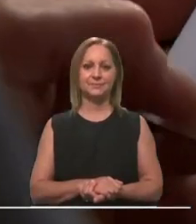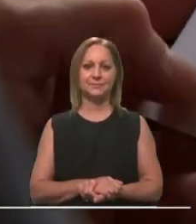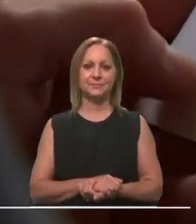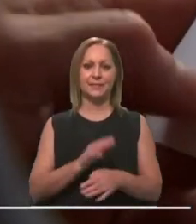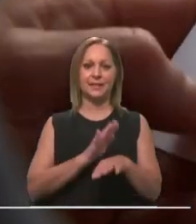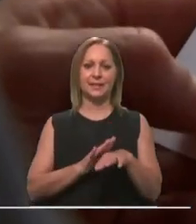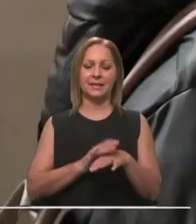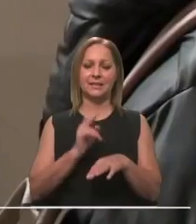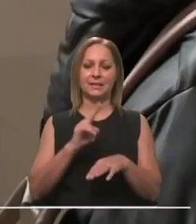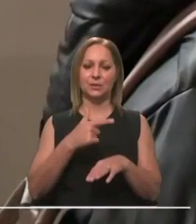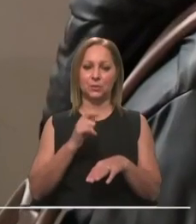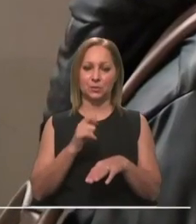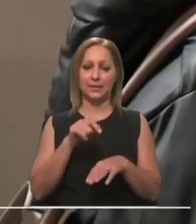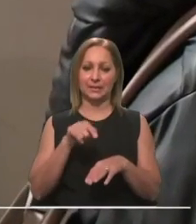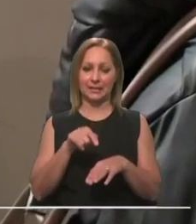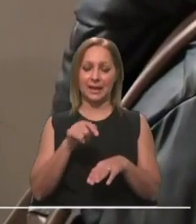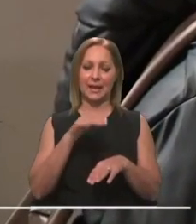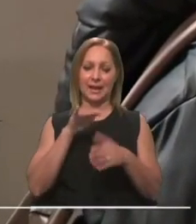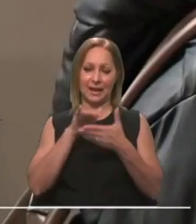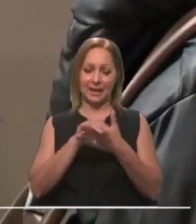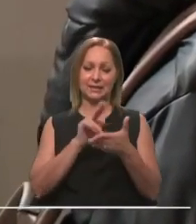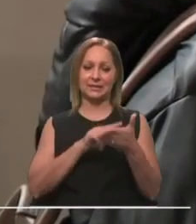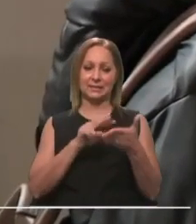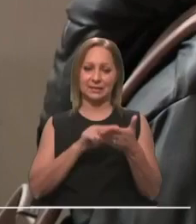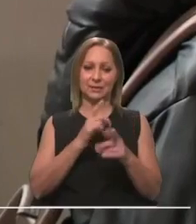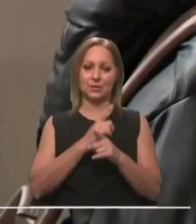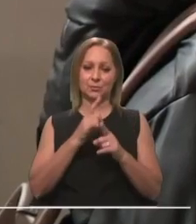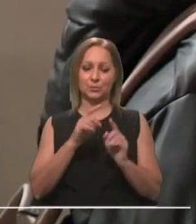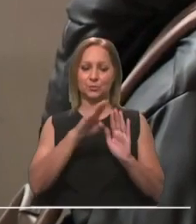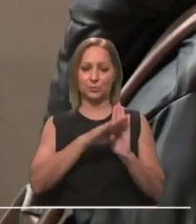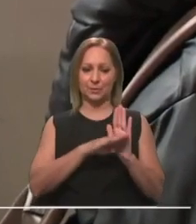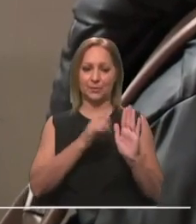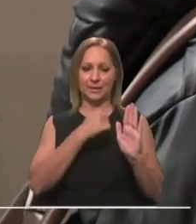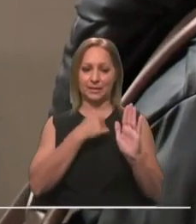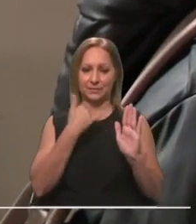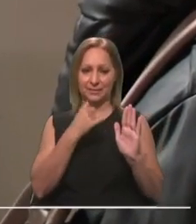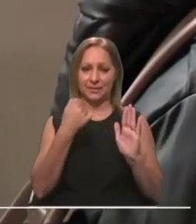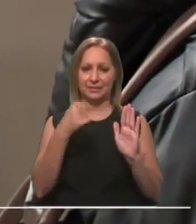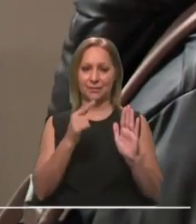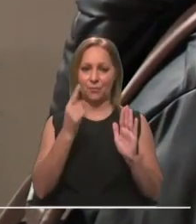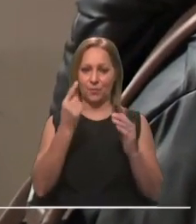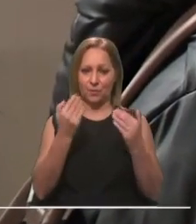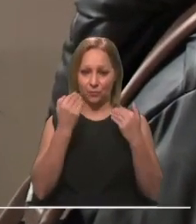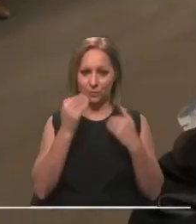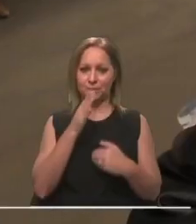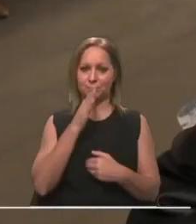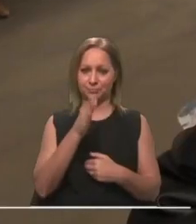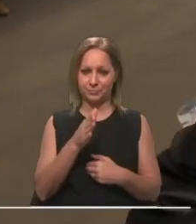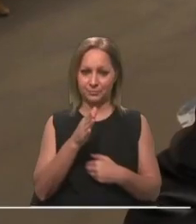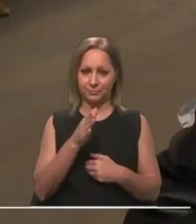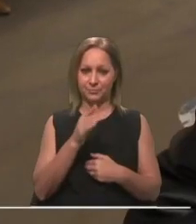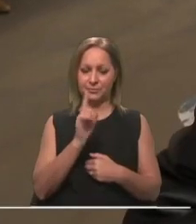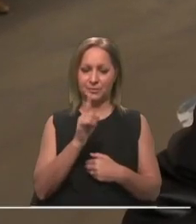Querida Ruth, está a ler esta carta porque o programa Casa Feliz tem uma notícia para lhe dar.